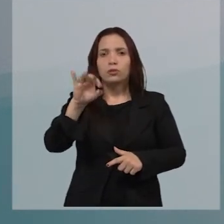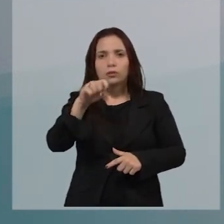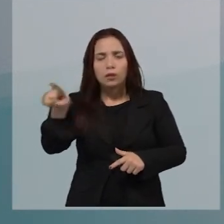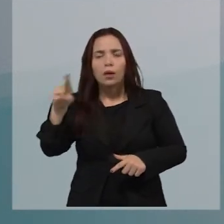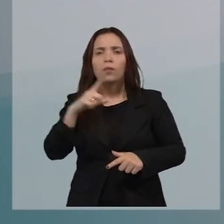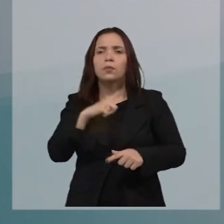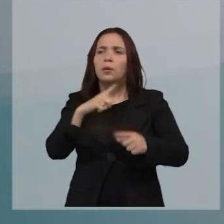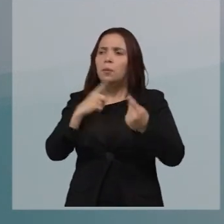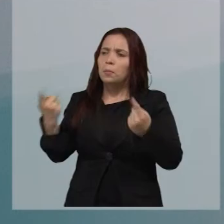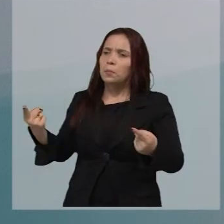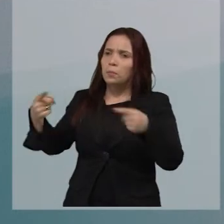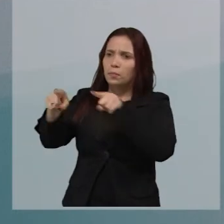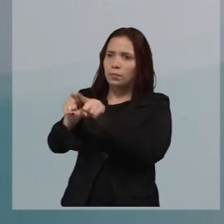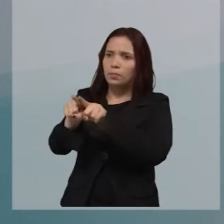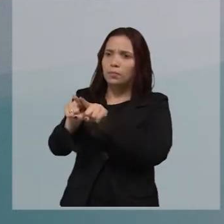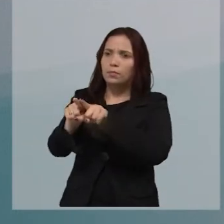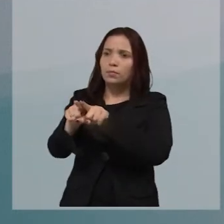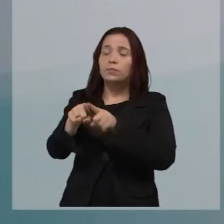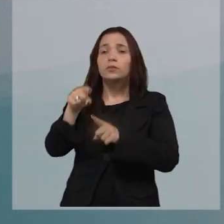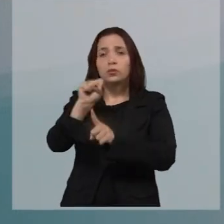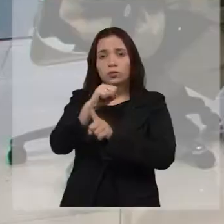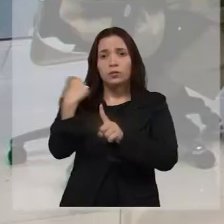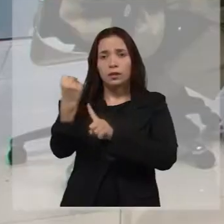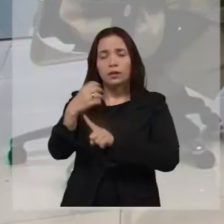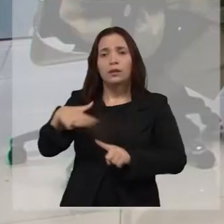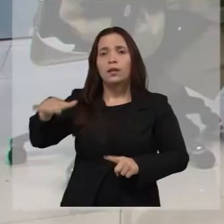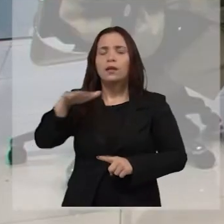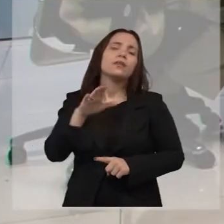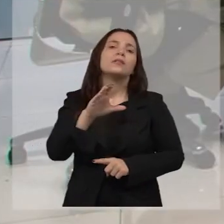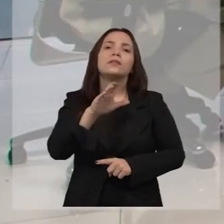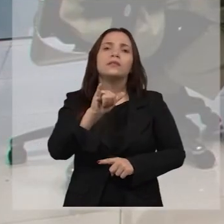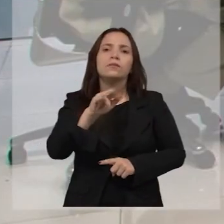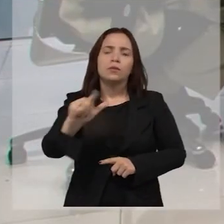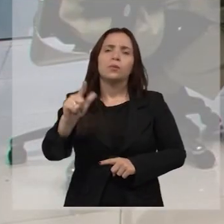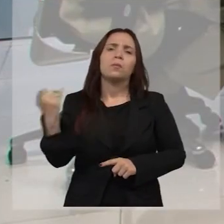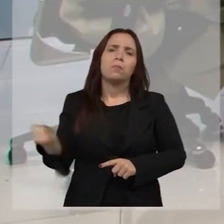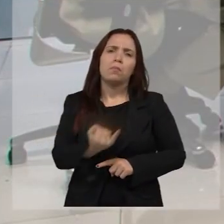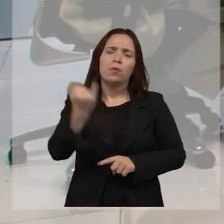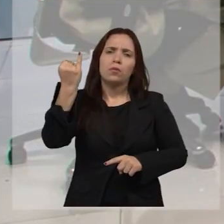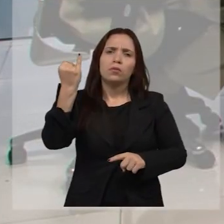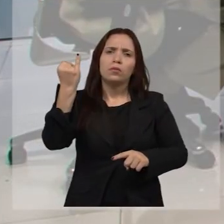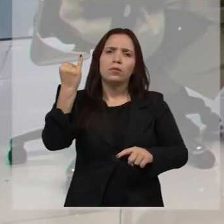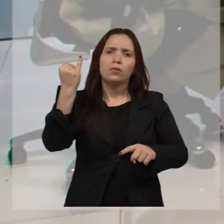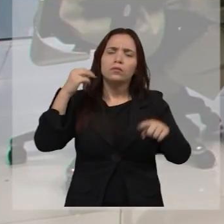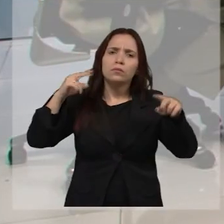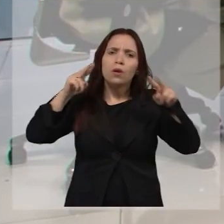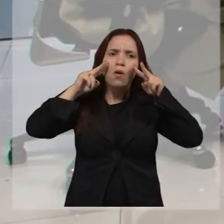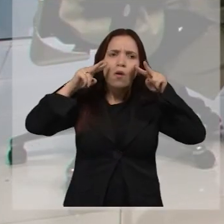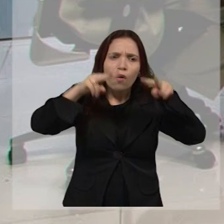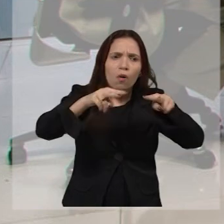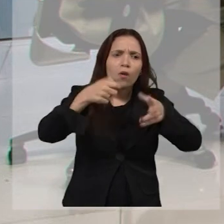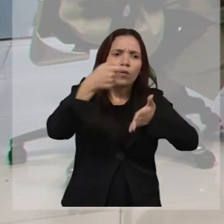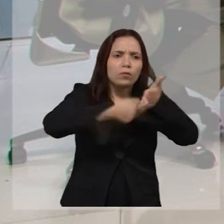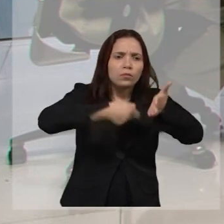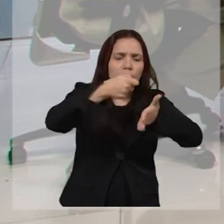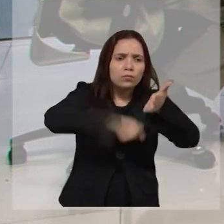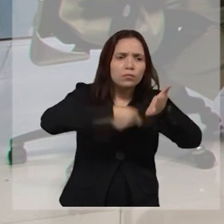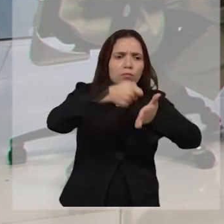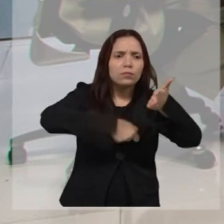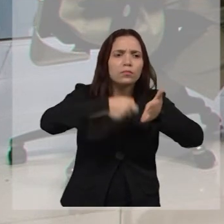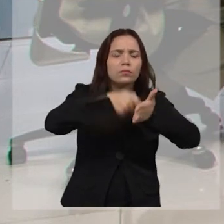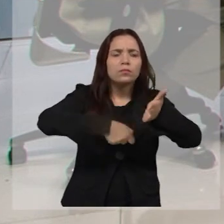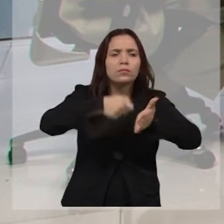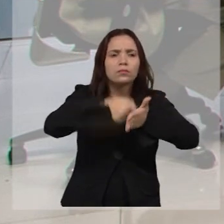gestão, e eu acho que a sociedade civil é importantíssima para esse olhar, essa cobrança,